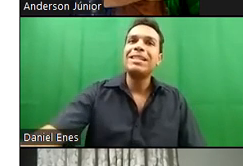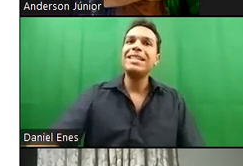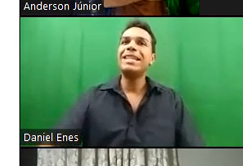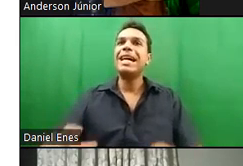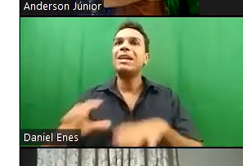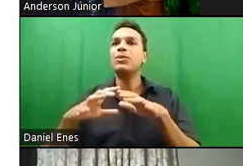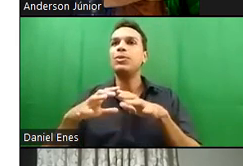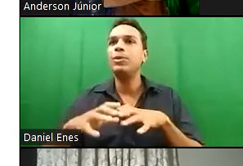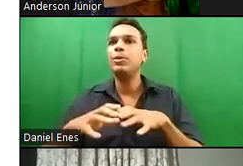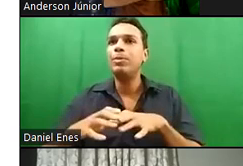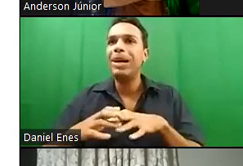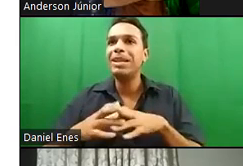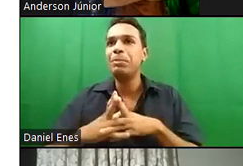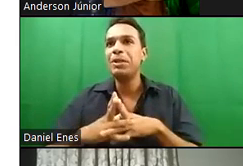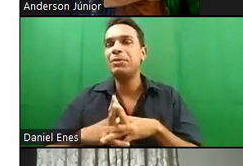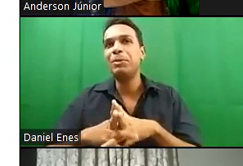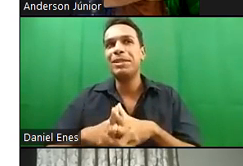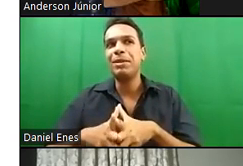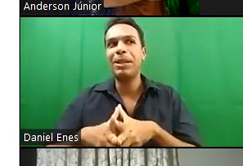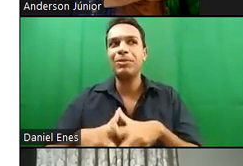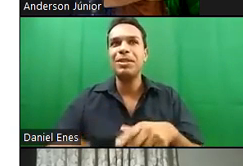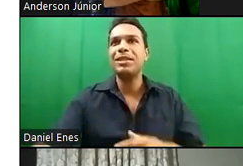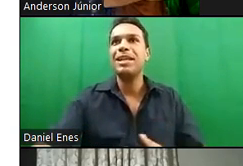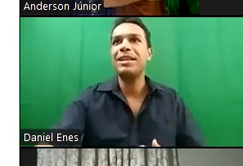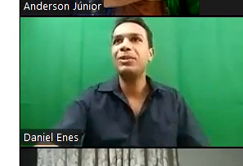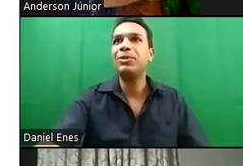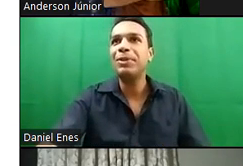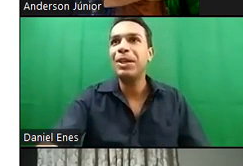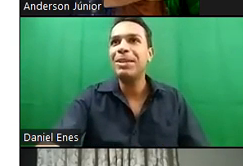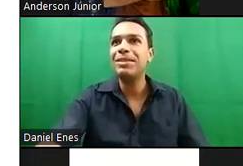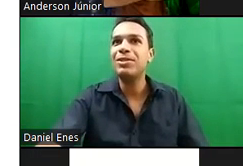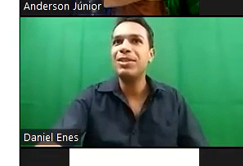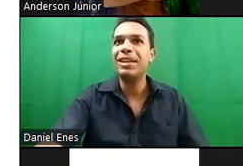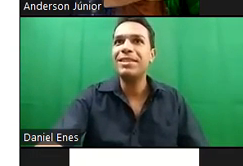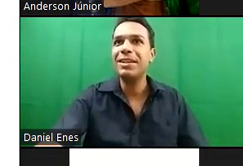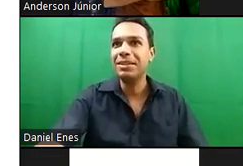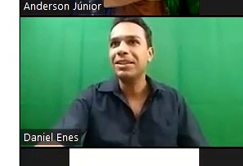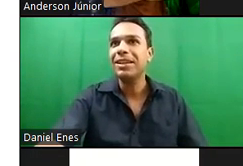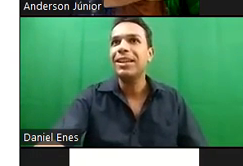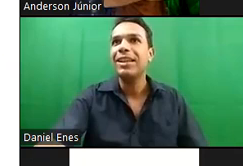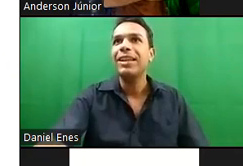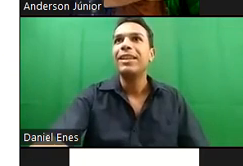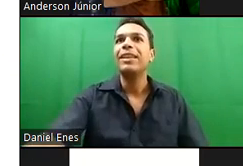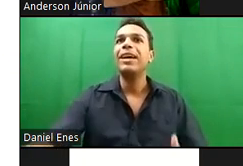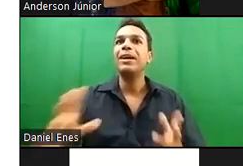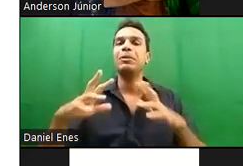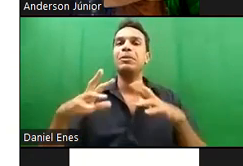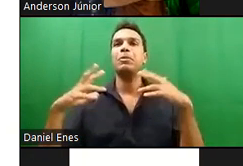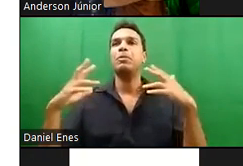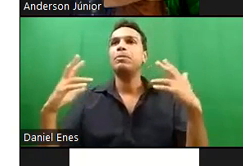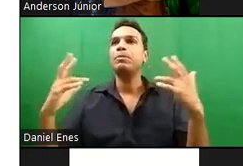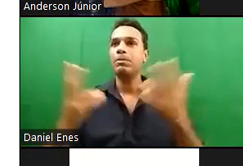Mas nesse caso mais específico, por exemplo, a língua de sinais ela não veio à existência,